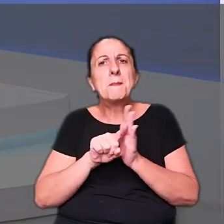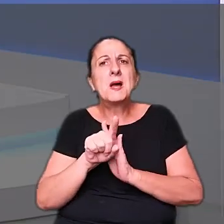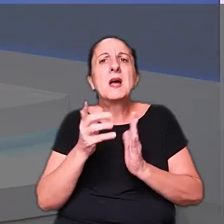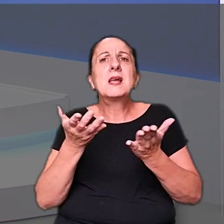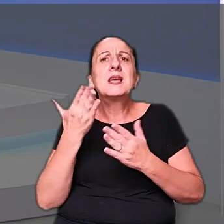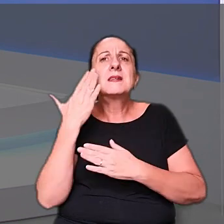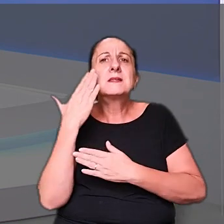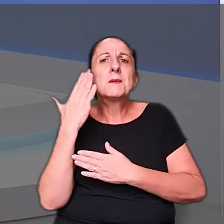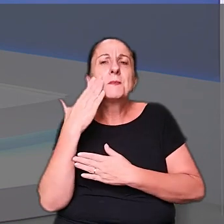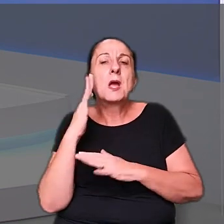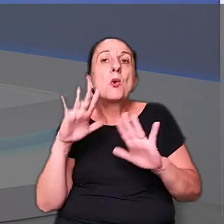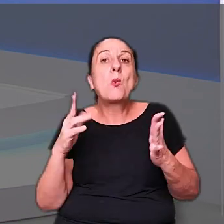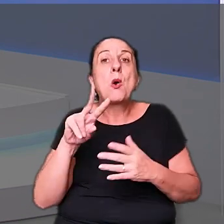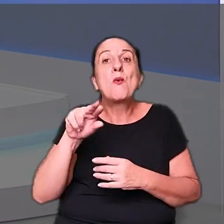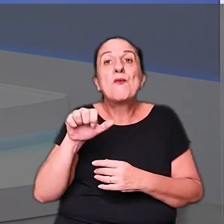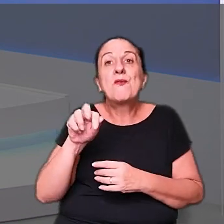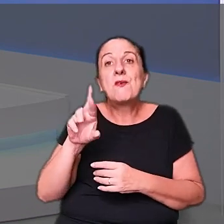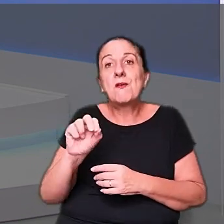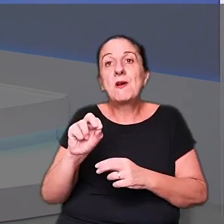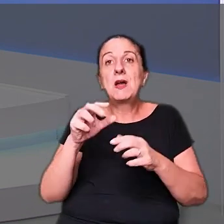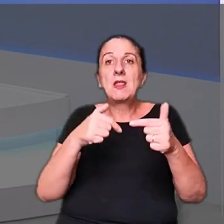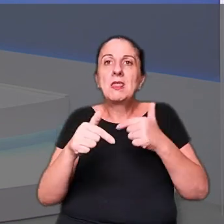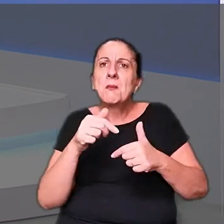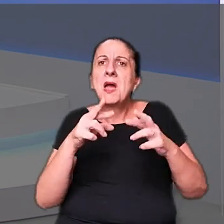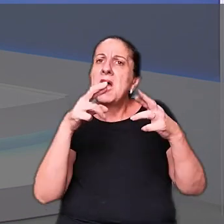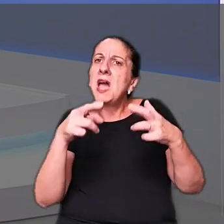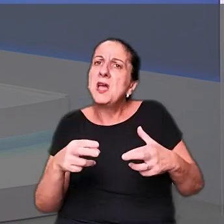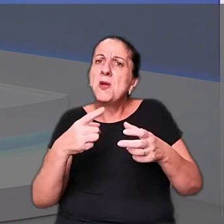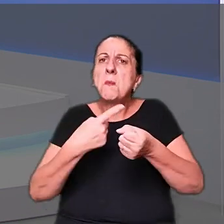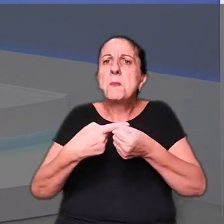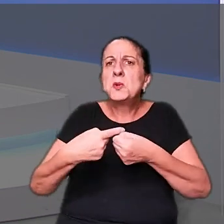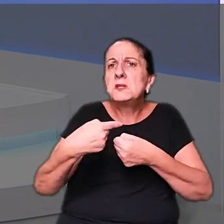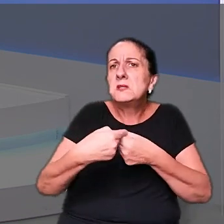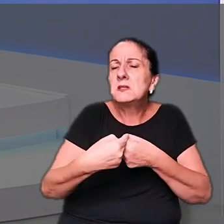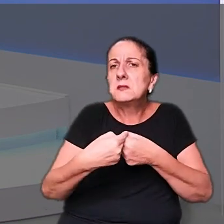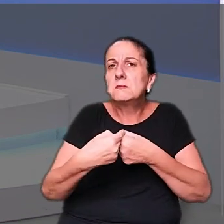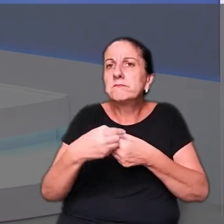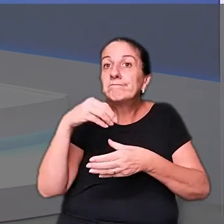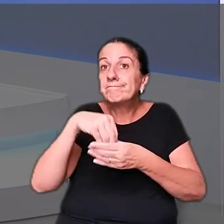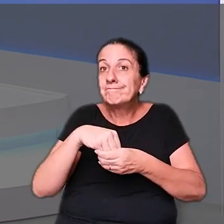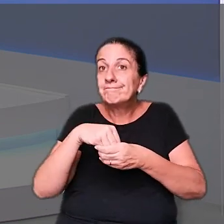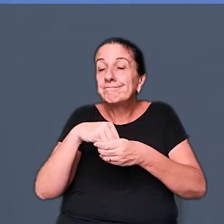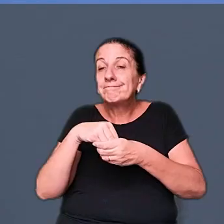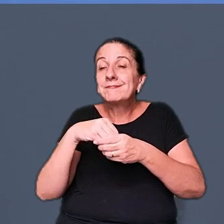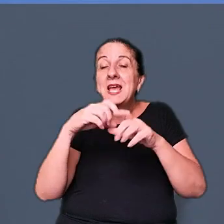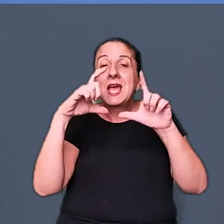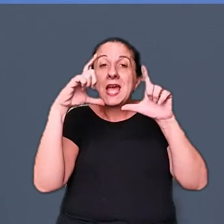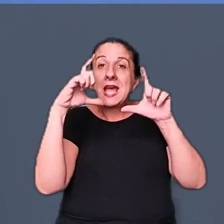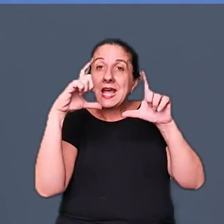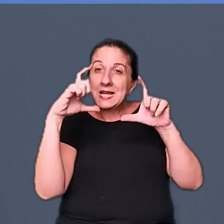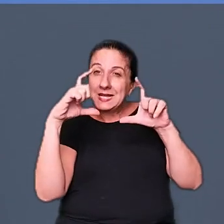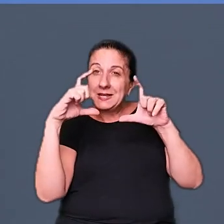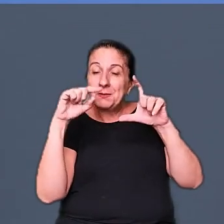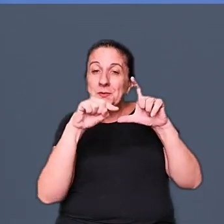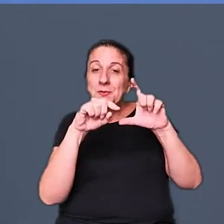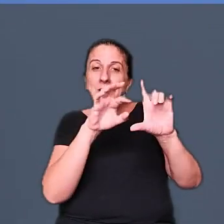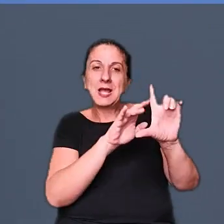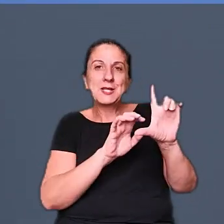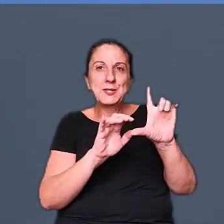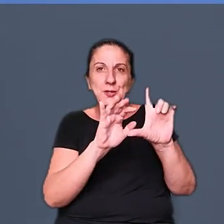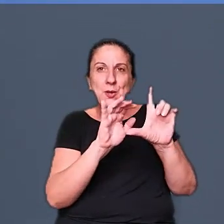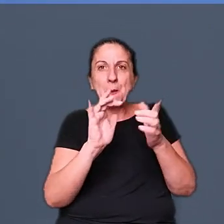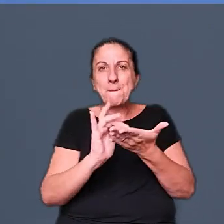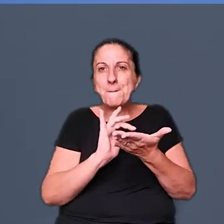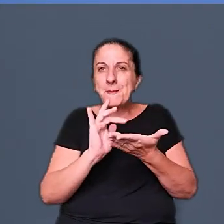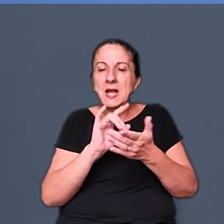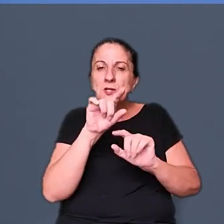Deixa eu te fazer uma pergunta. Quer saber a qual vara do trabalho e região judiciária um município pertence? Aponte a câmera do seu celular para o